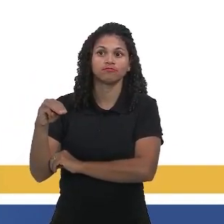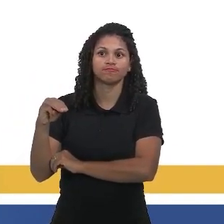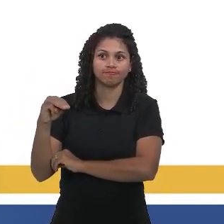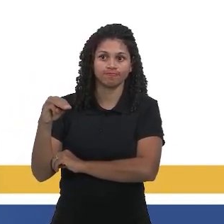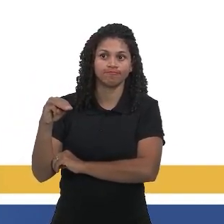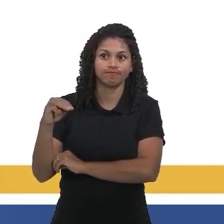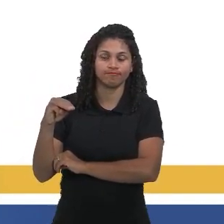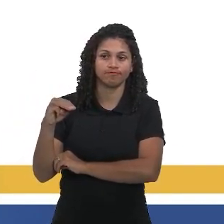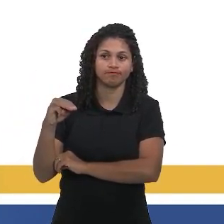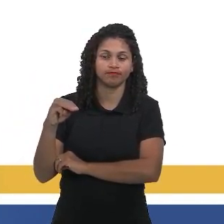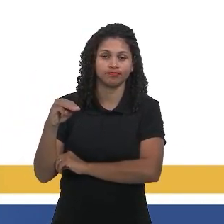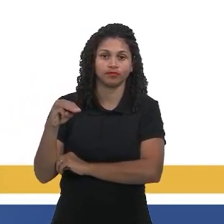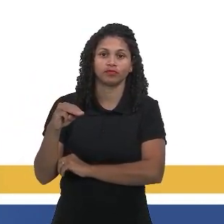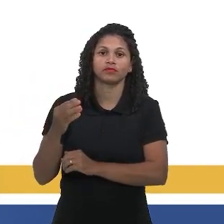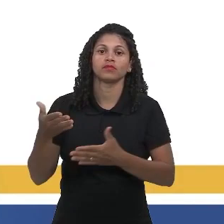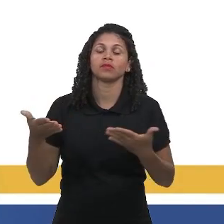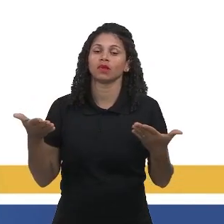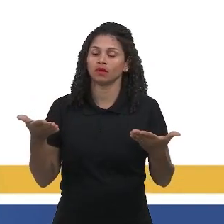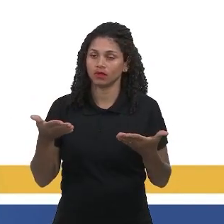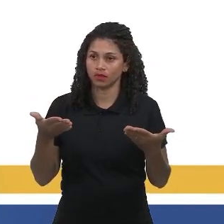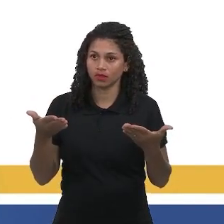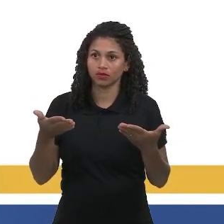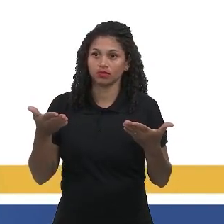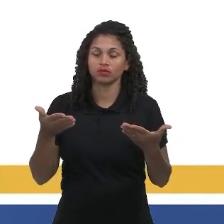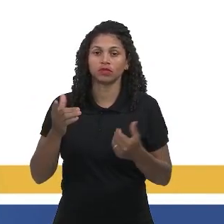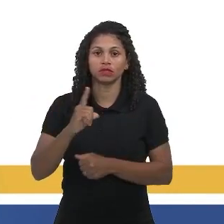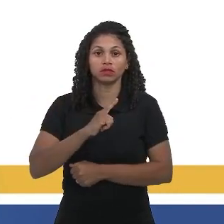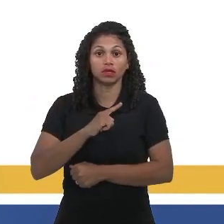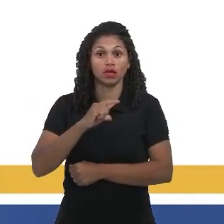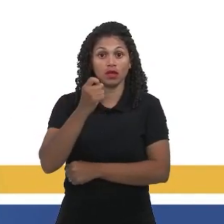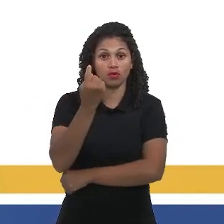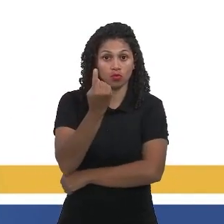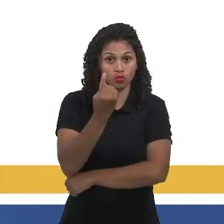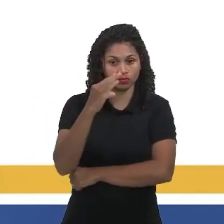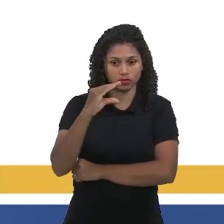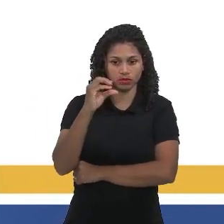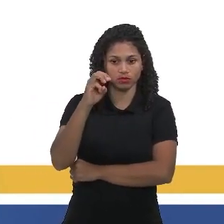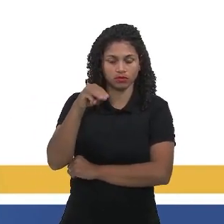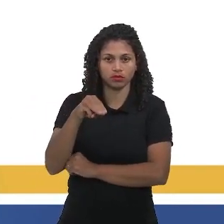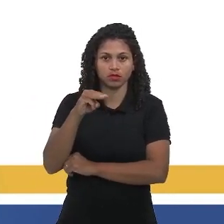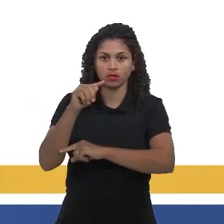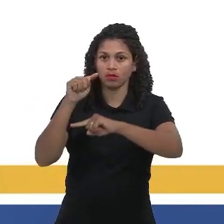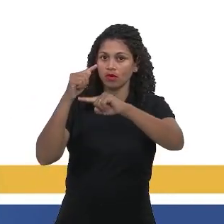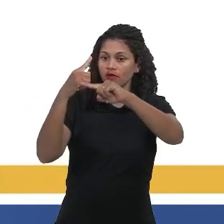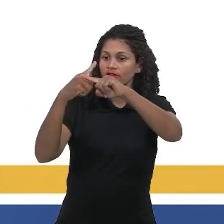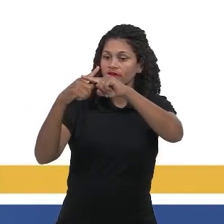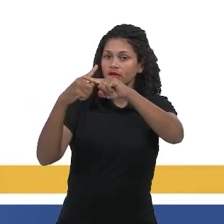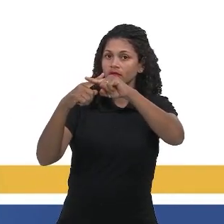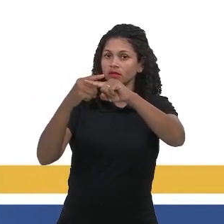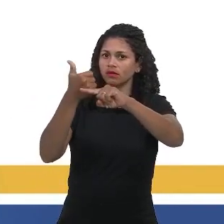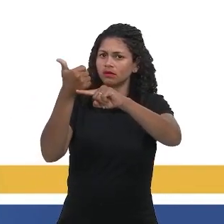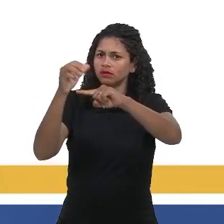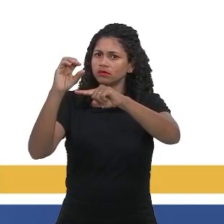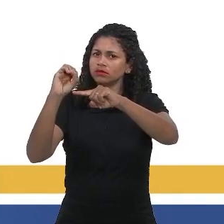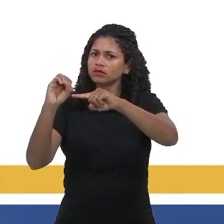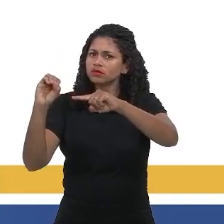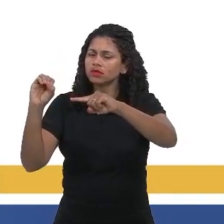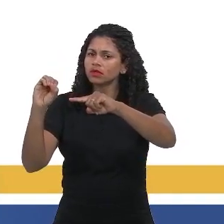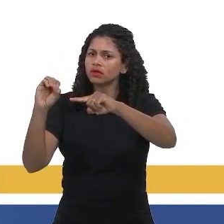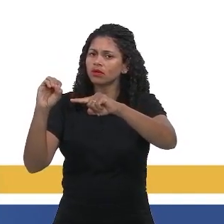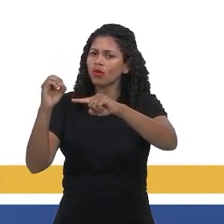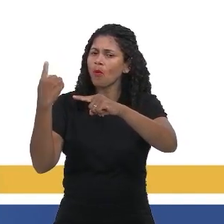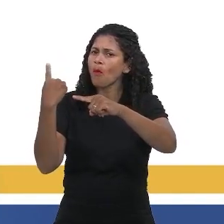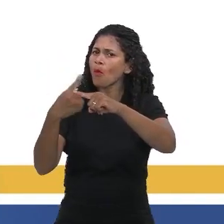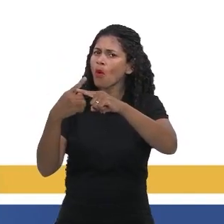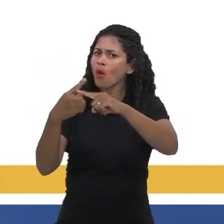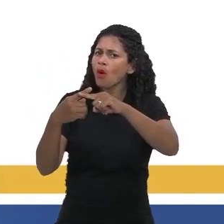matemática agora trabalhando na mesma escala eu tenho 1 cm né xes 100 Por que 100 Professor porque eu tô pulando duas casinhas aqui